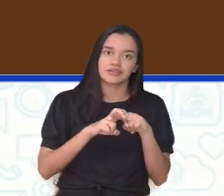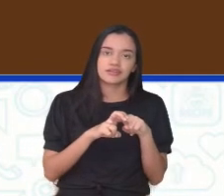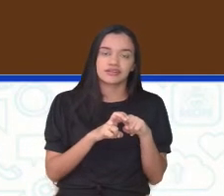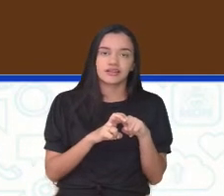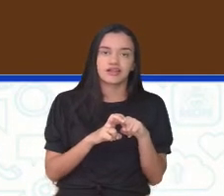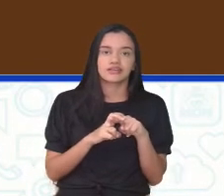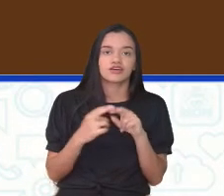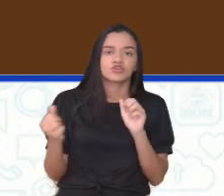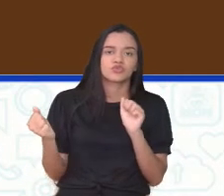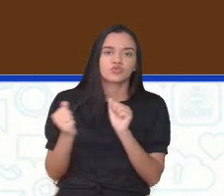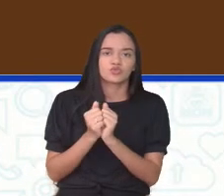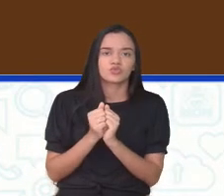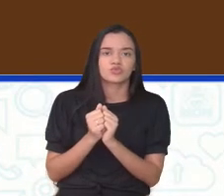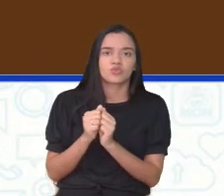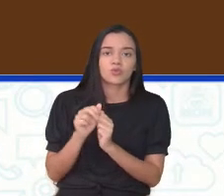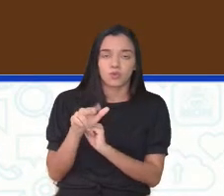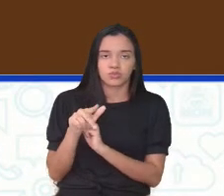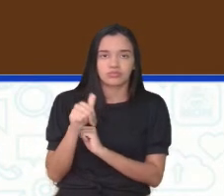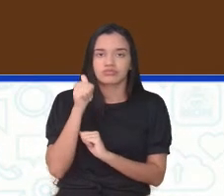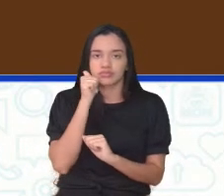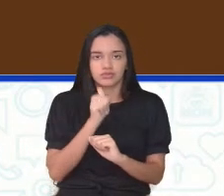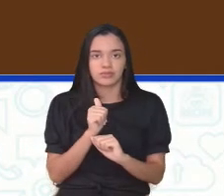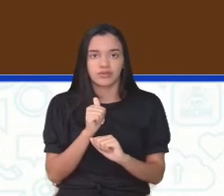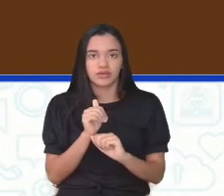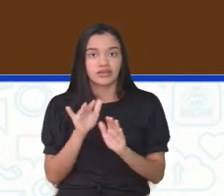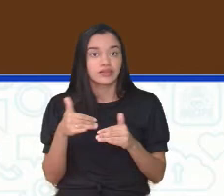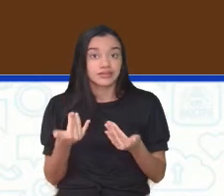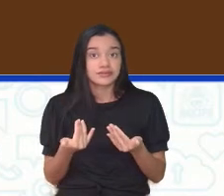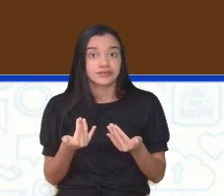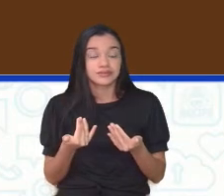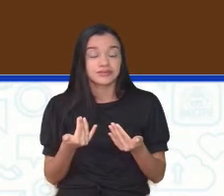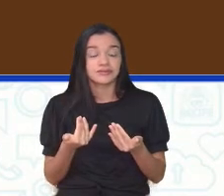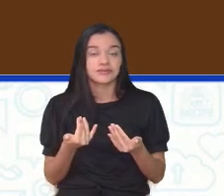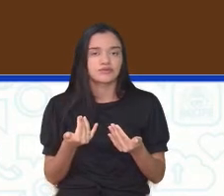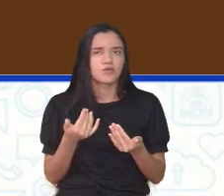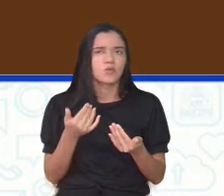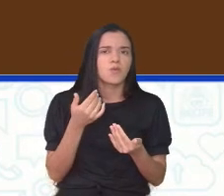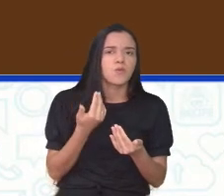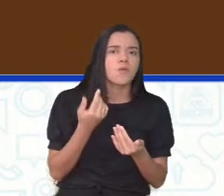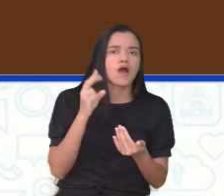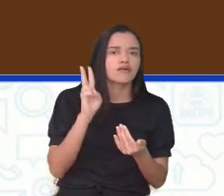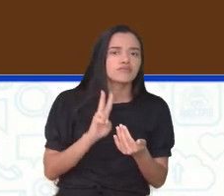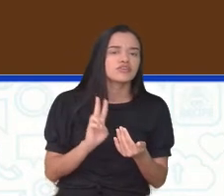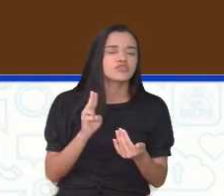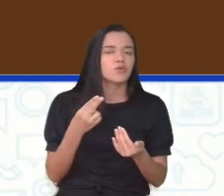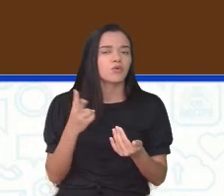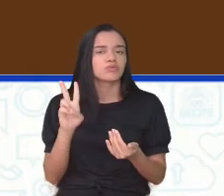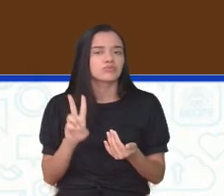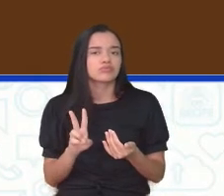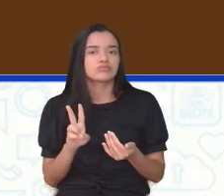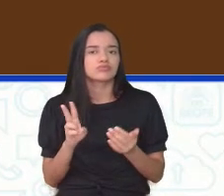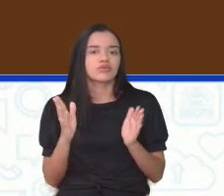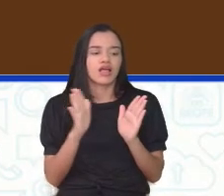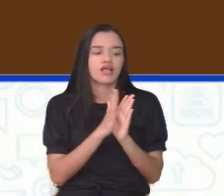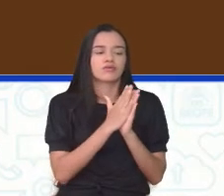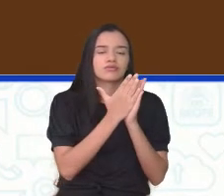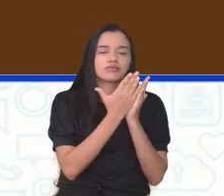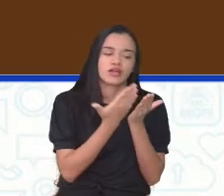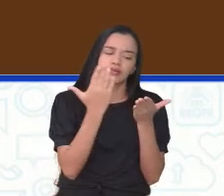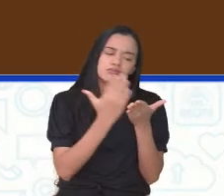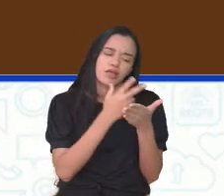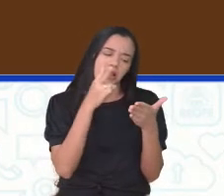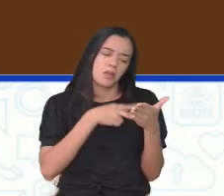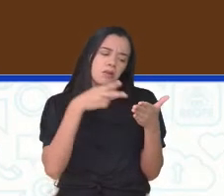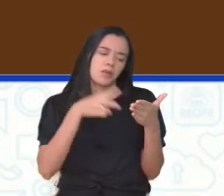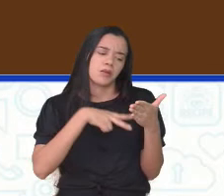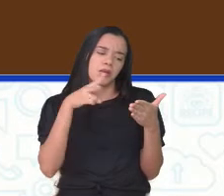irmã e não ter nada para fazer. Uma vez ou duas, ela dava uma olhadinha no livro que a irmã lia, mas não